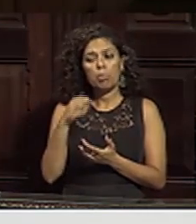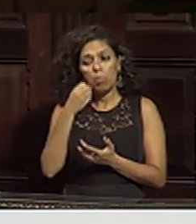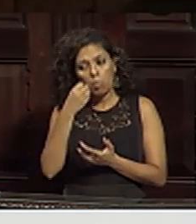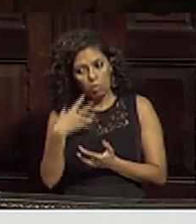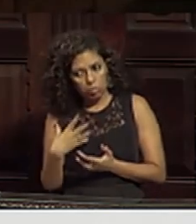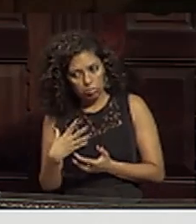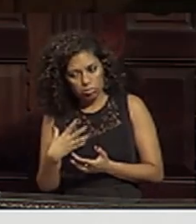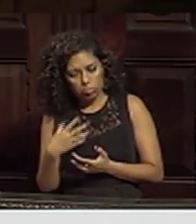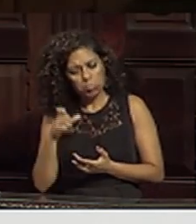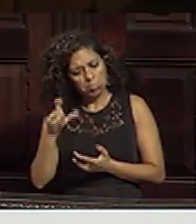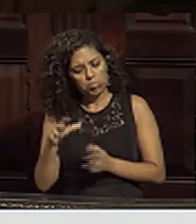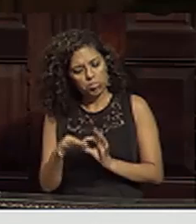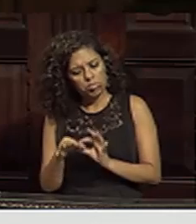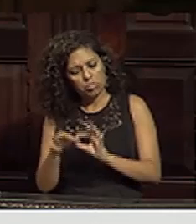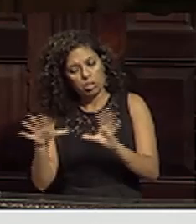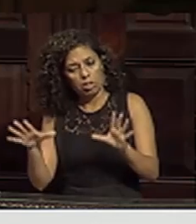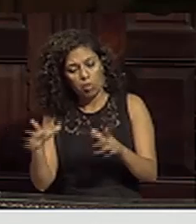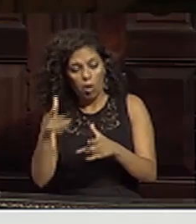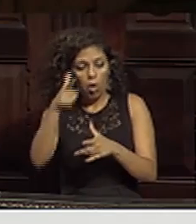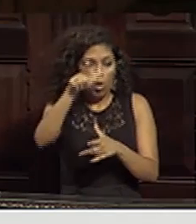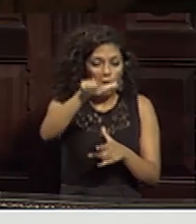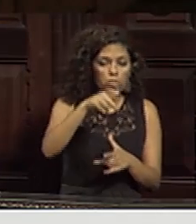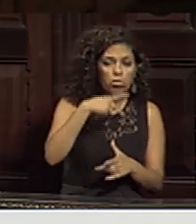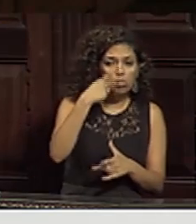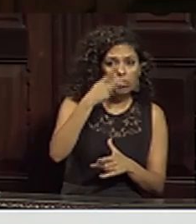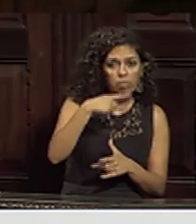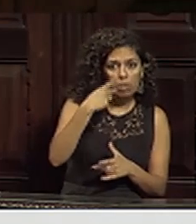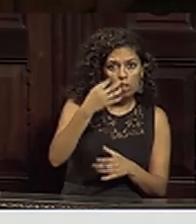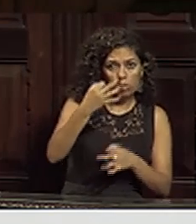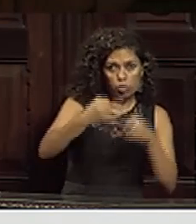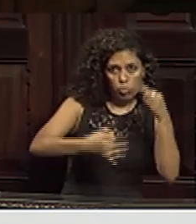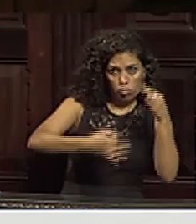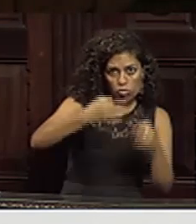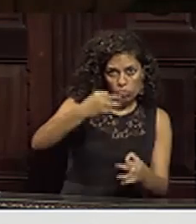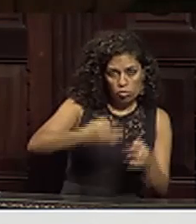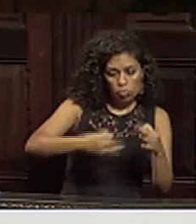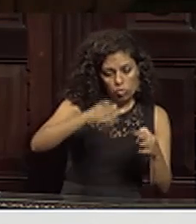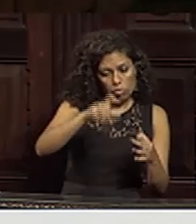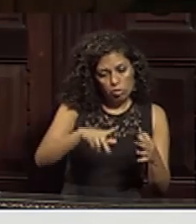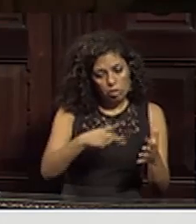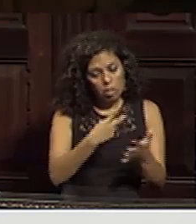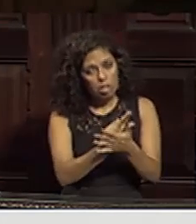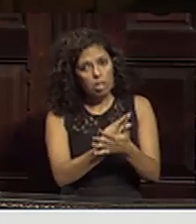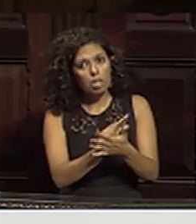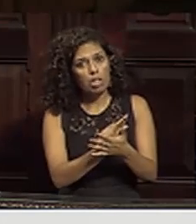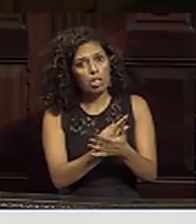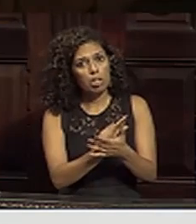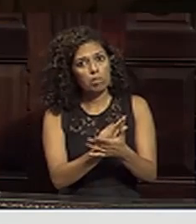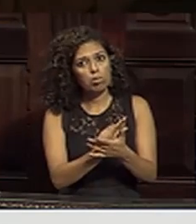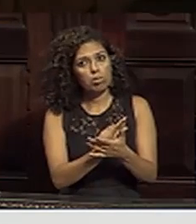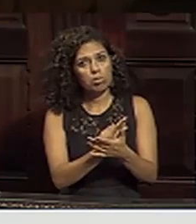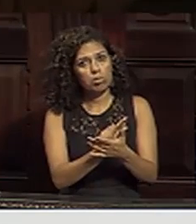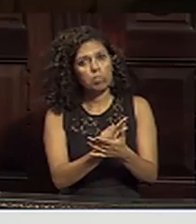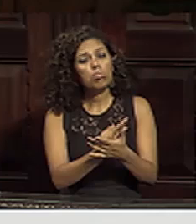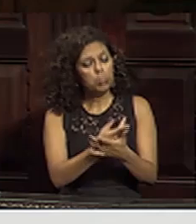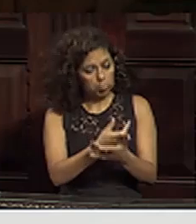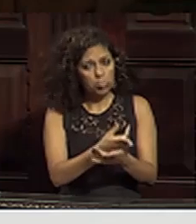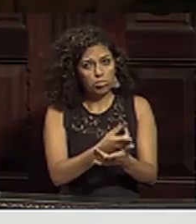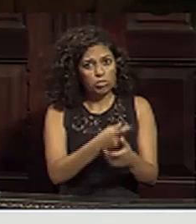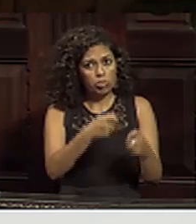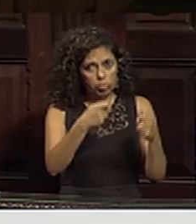fiquem livres, e aqueles que sejam considerados culpados, que